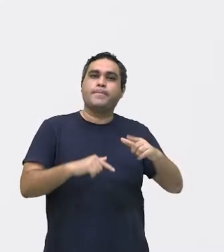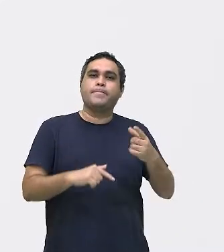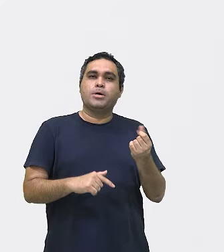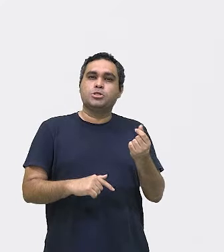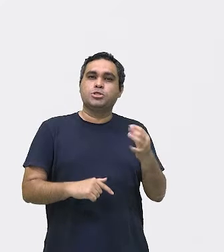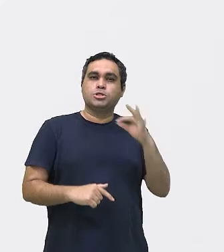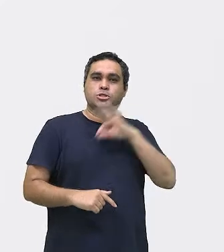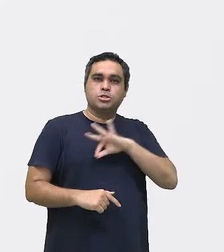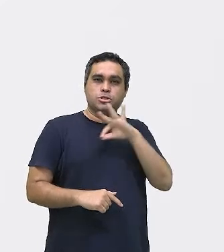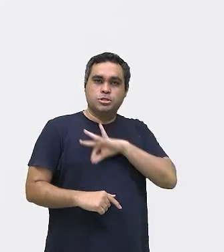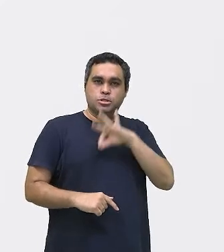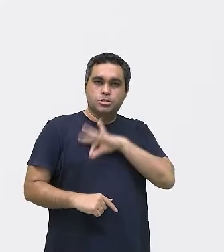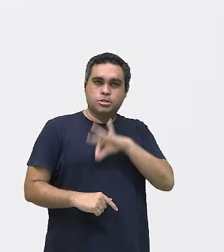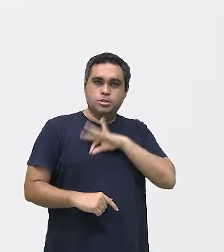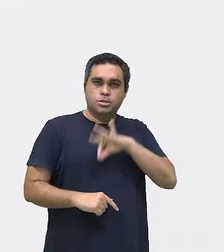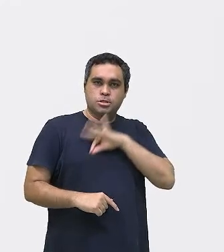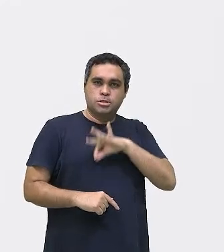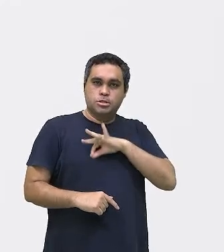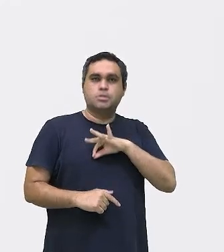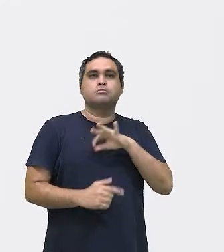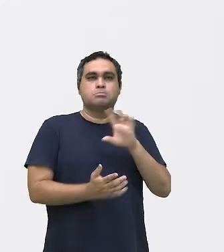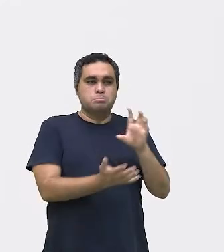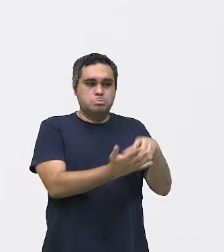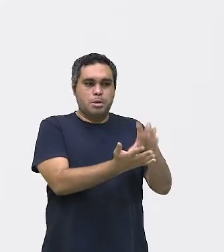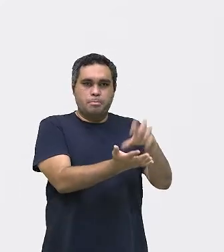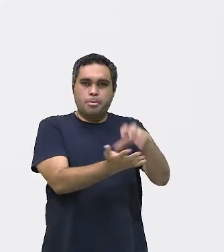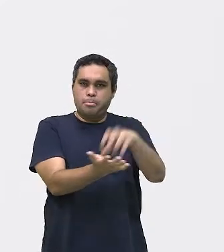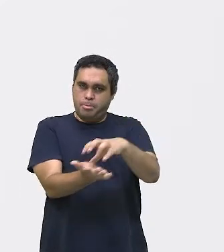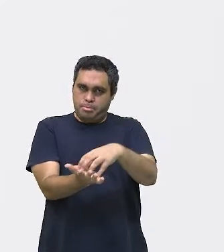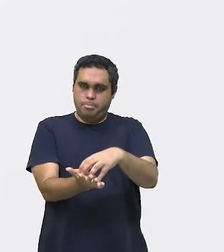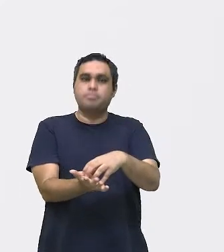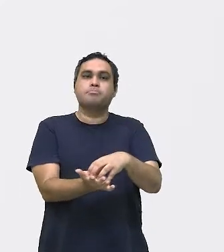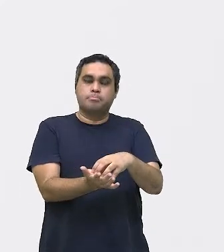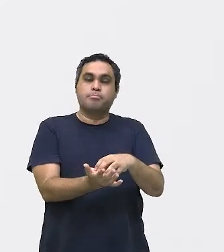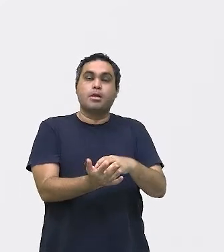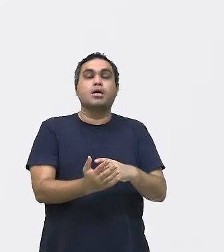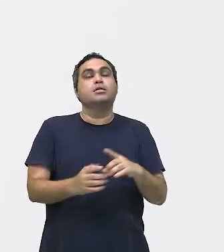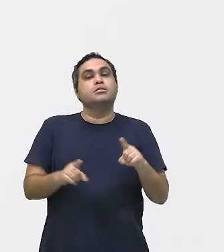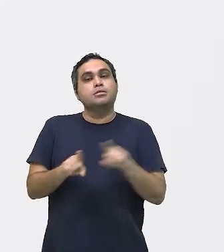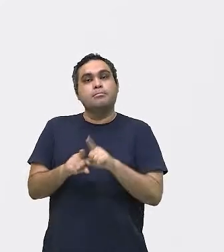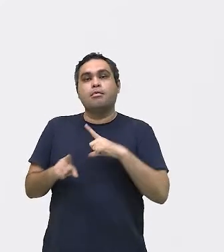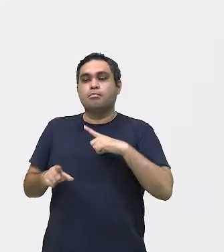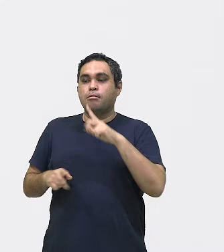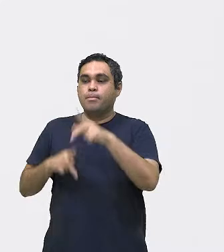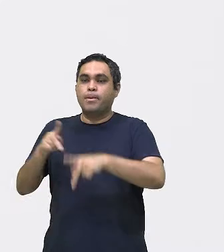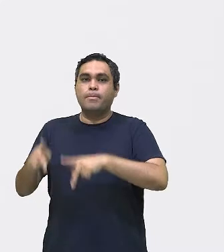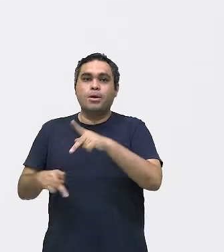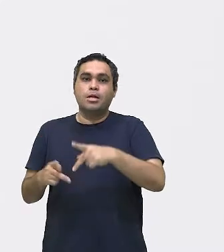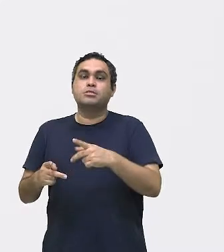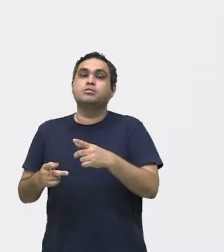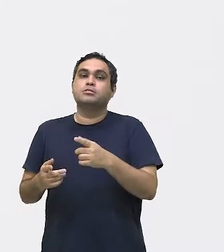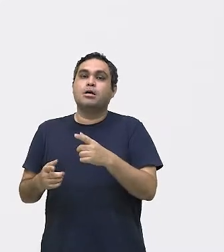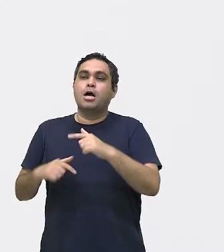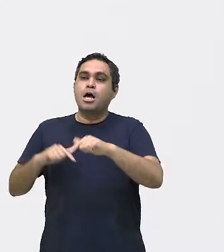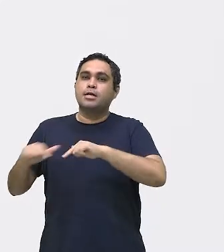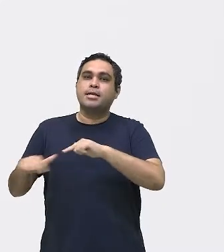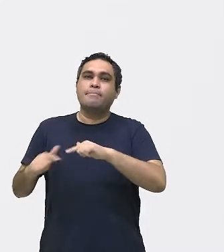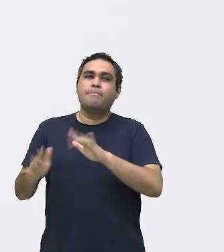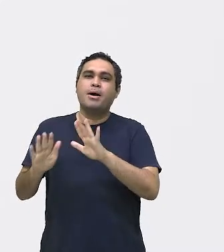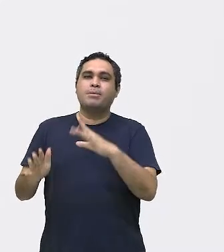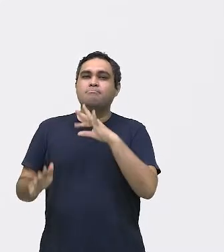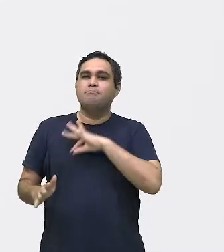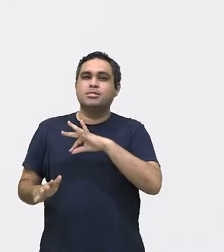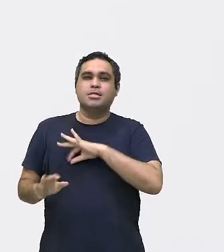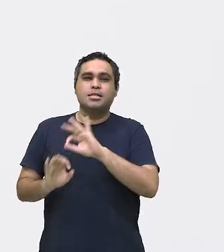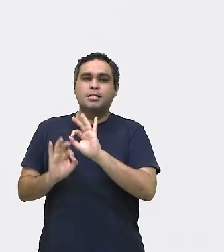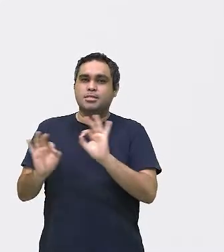atuando ali em algum setor da economia, e a gente tem também a população economicamente inativa, tá bom?